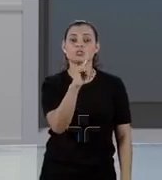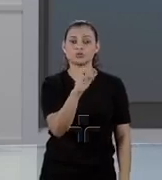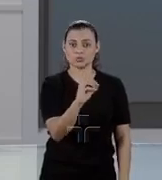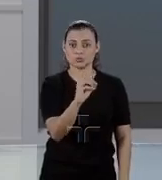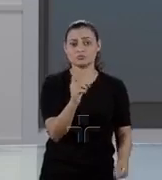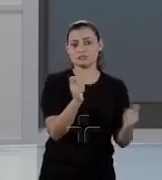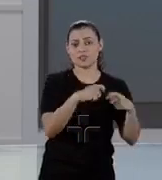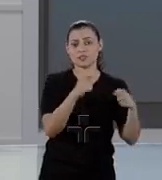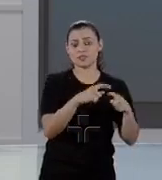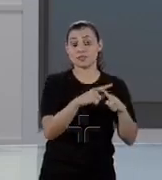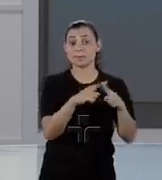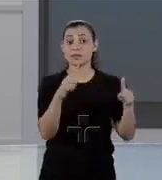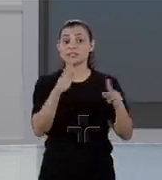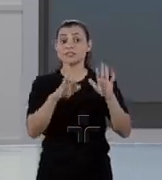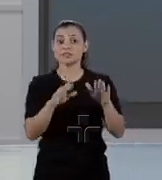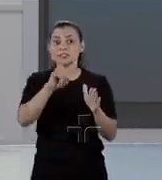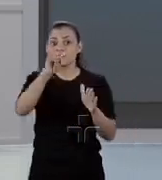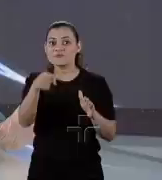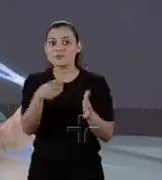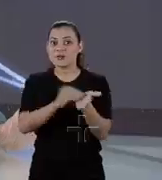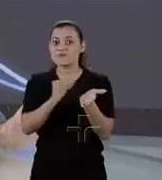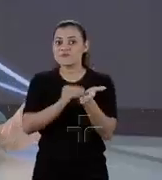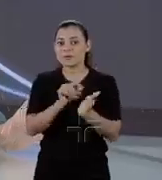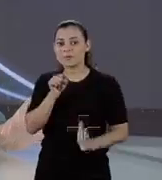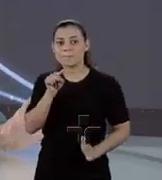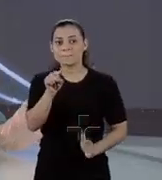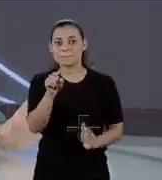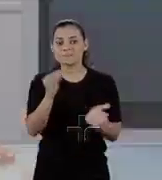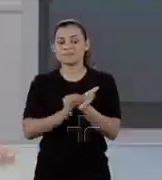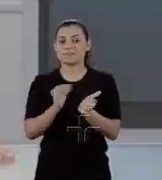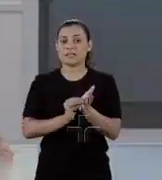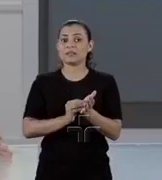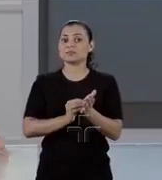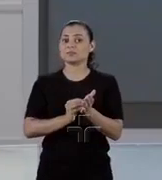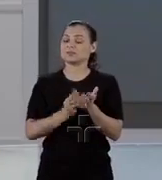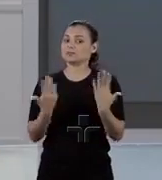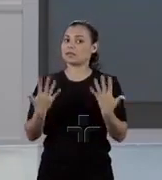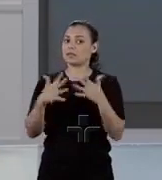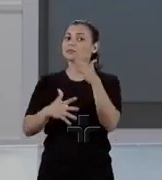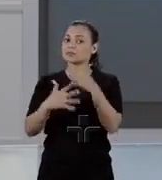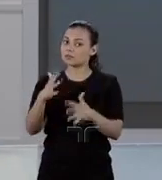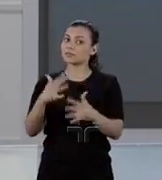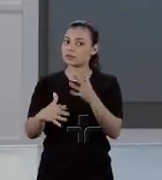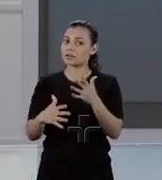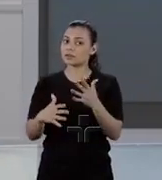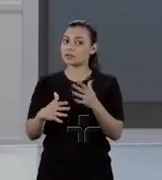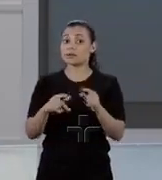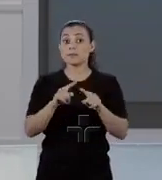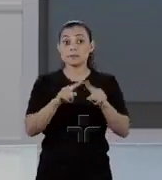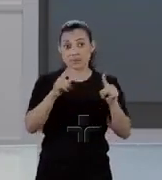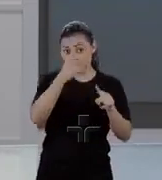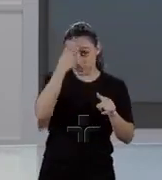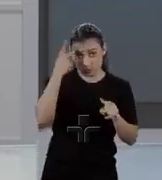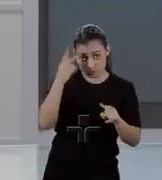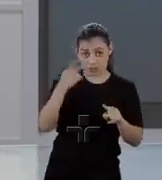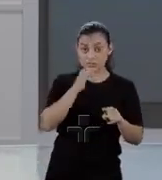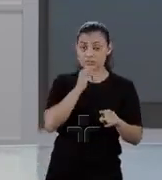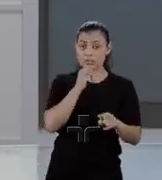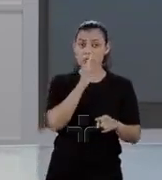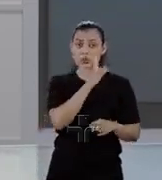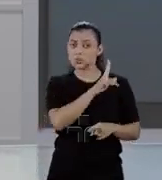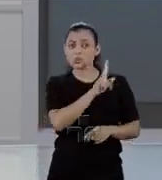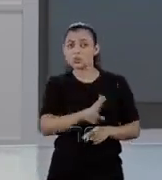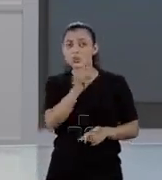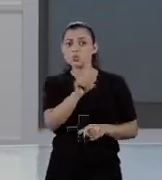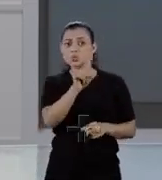que dominam e conhecem isso sabem a diferença. Quando muda o entendimento. Então ela sabe. Se ela quer dizer assim, não sou de acordo, ela